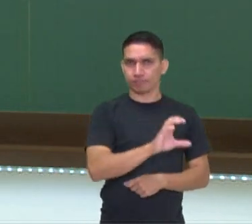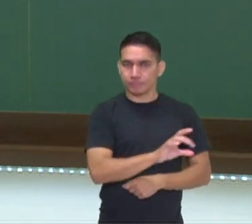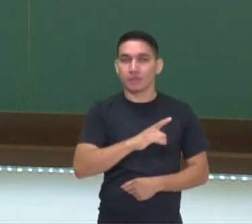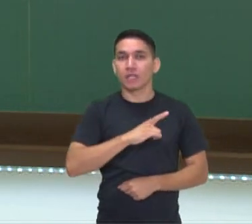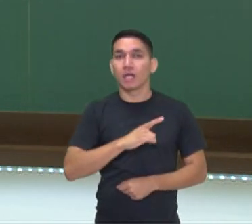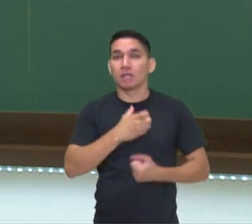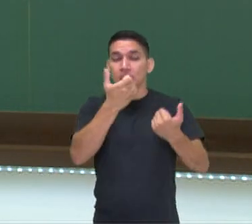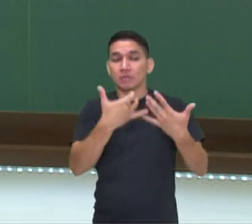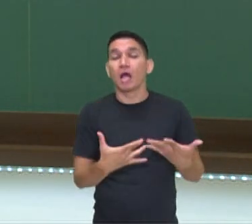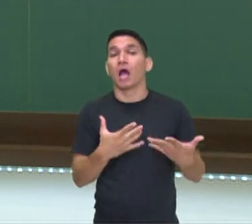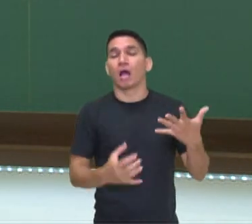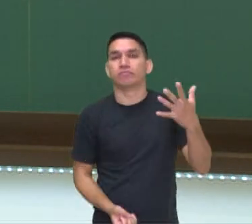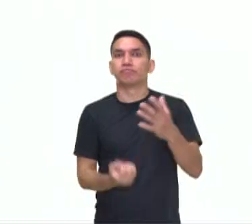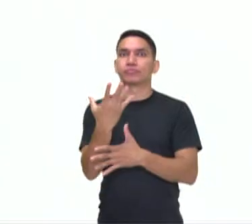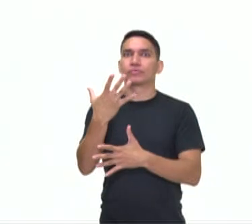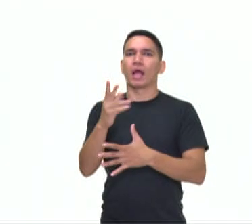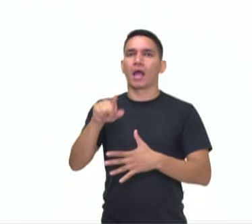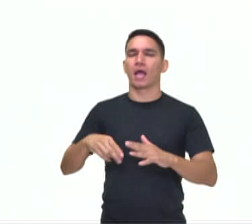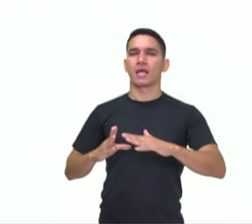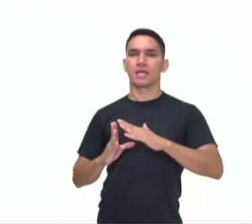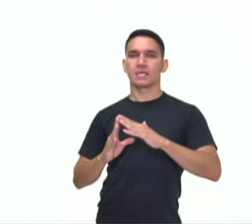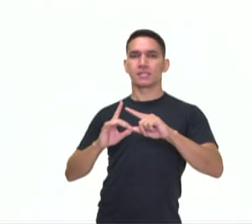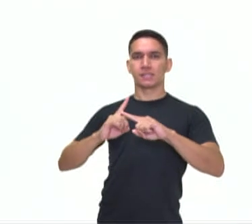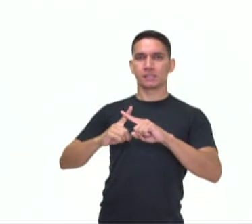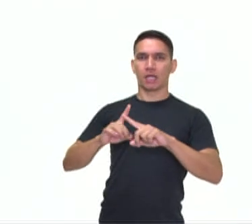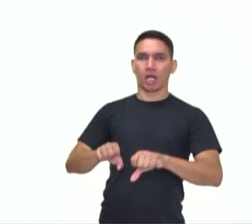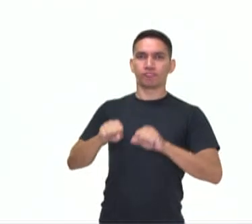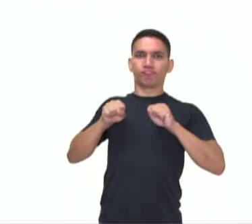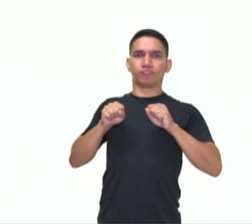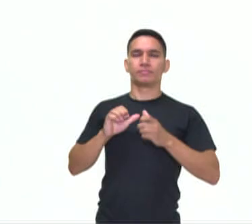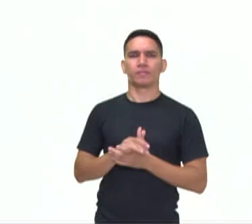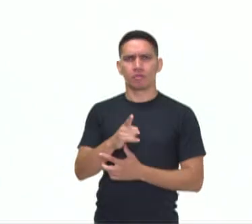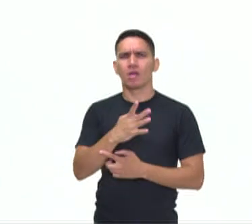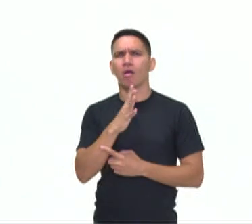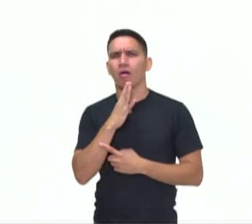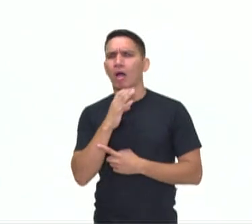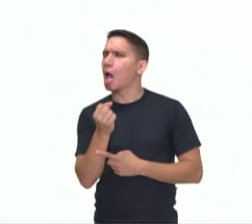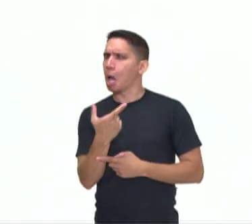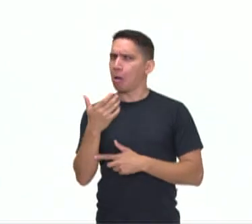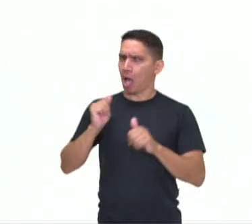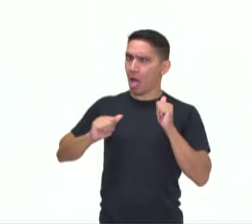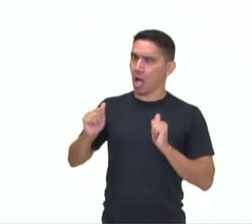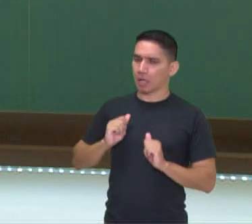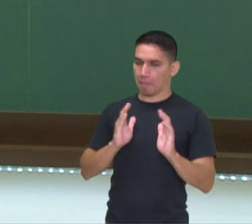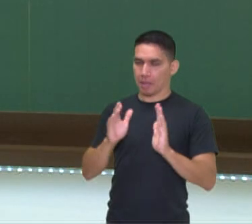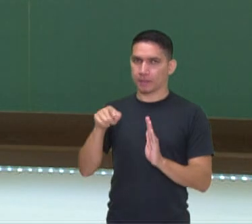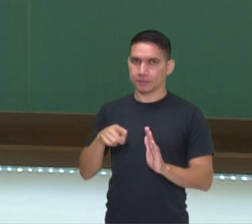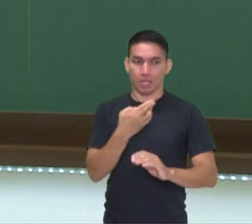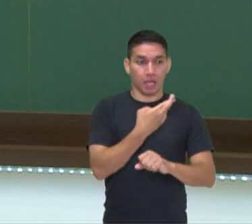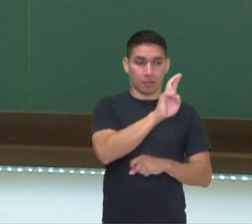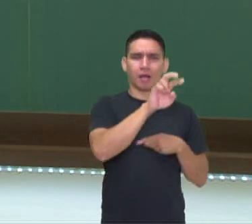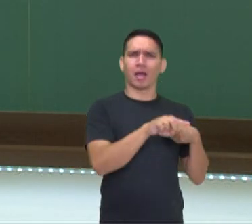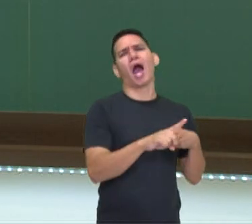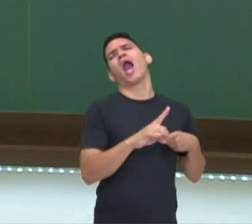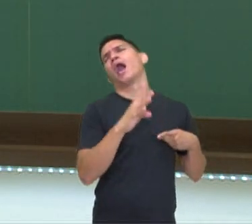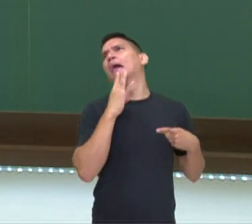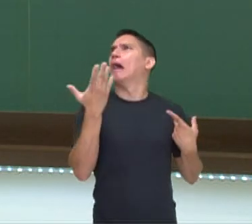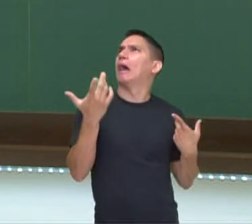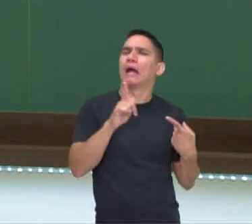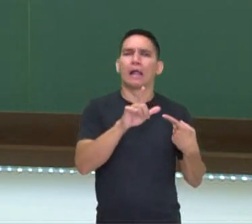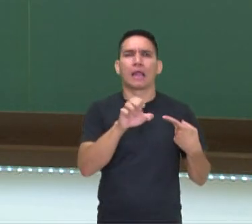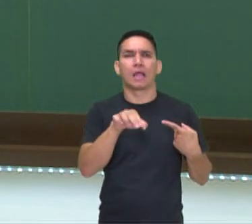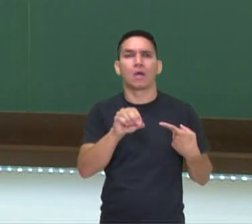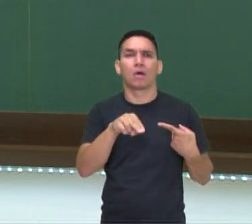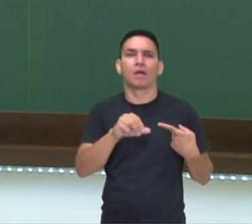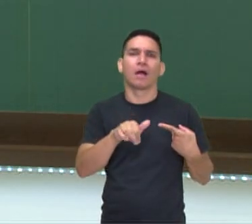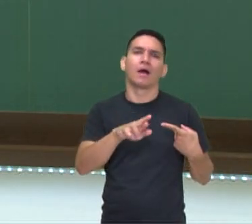a igreja protestante, tudo. Você conhece algum artista desse período? Bom, do Renascimento era fácil, você batia, Leonardo da Vinci. Mas